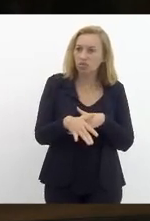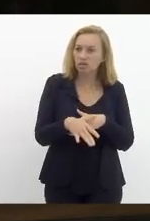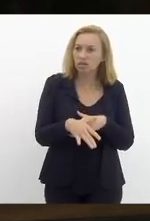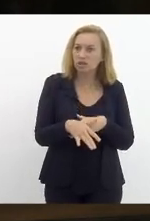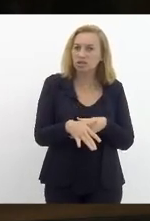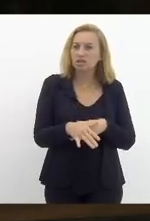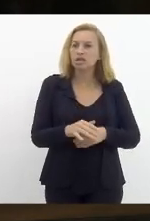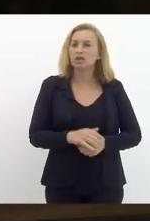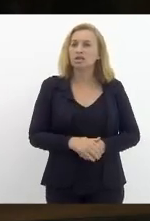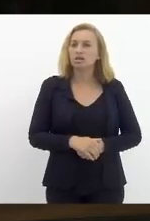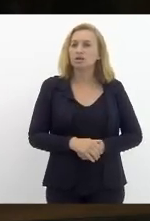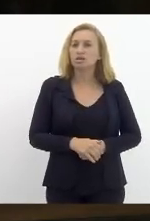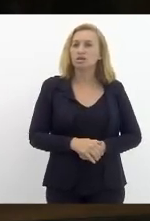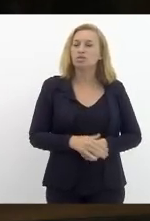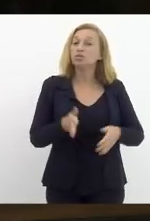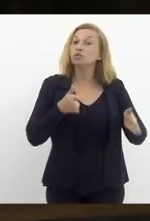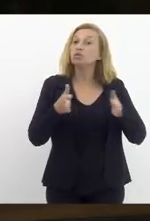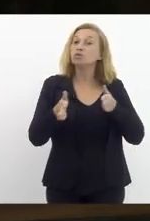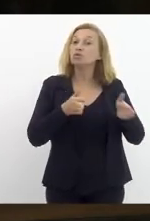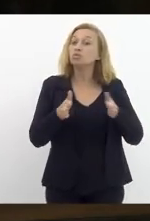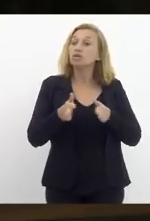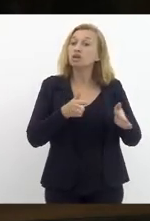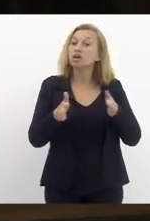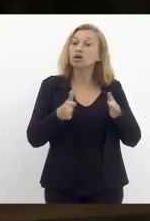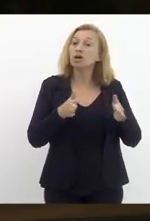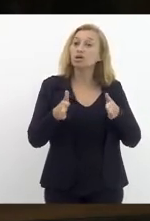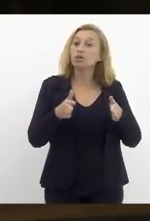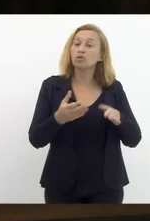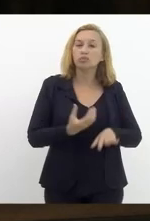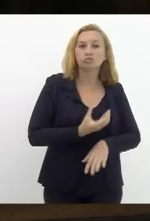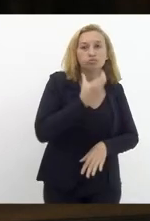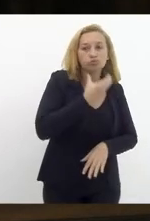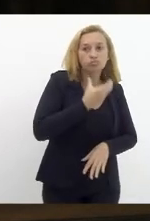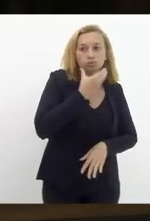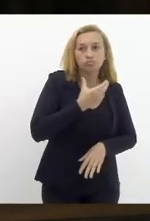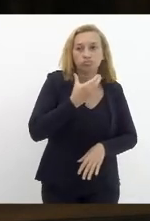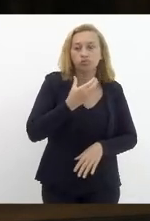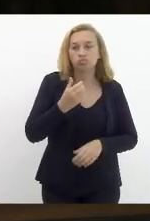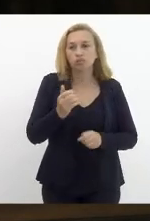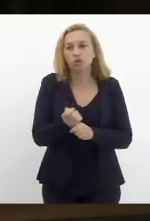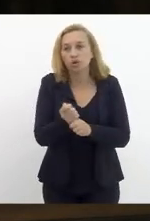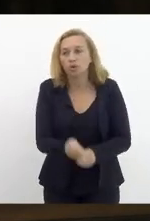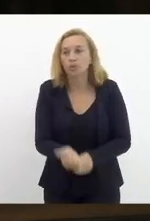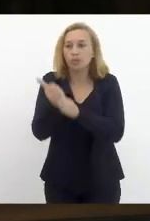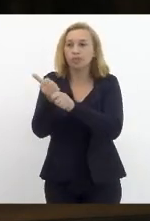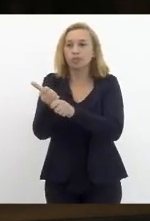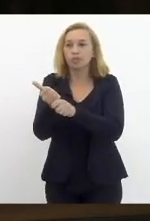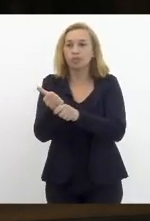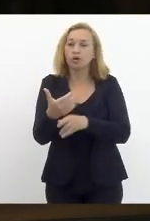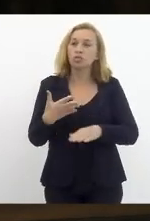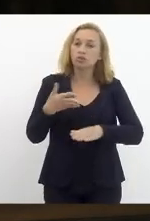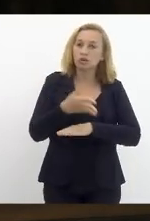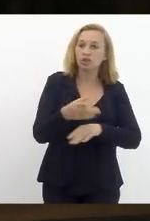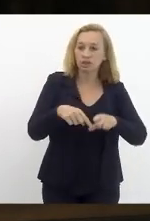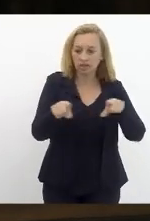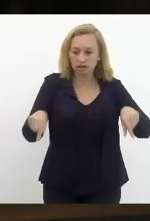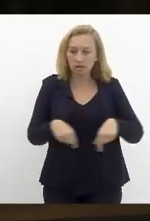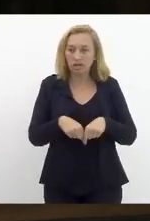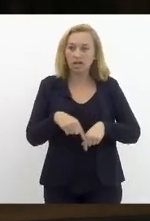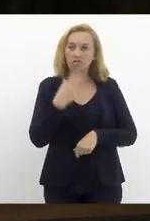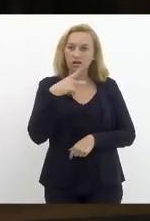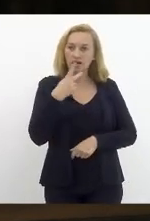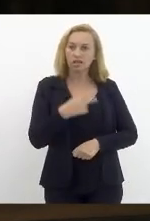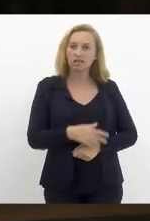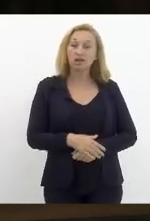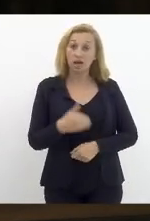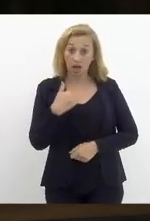foram feitas no período entre o Natal e o Ano Novo. E quando eu entrei na sala, eu disse assim: olha,